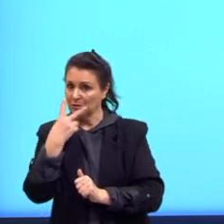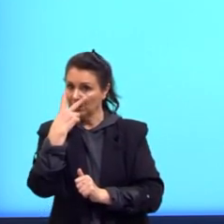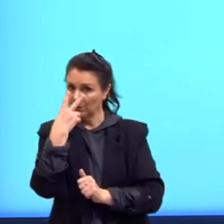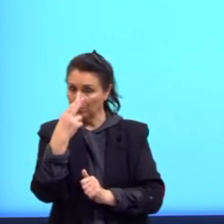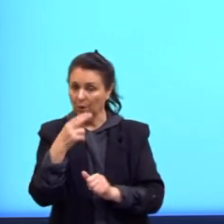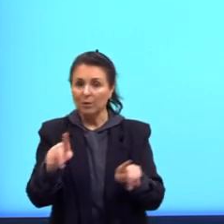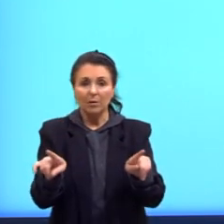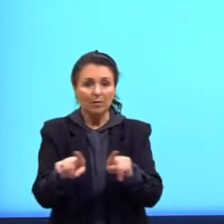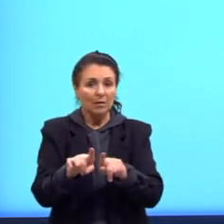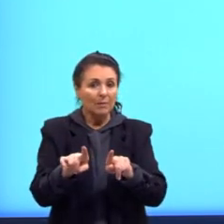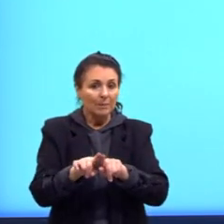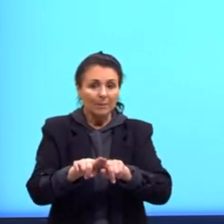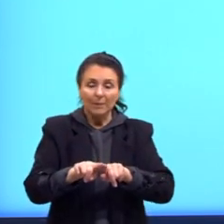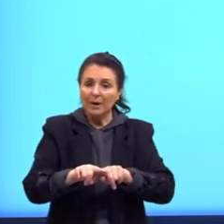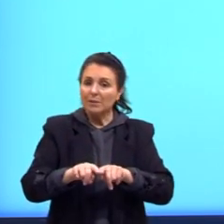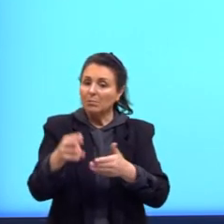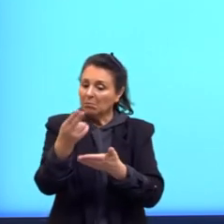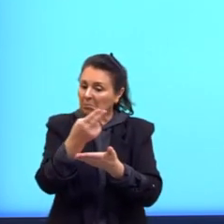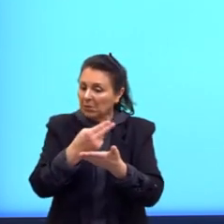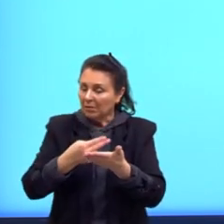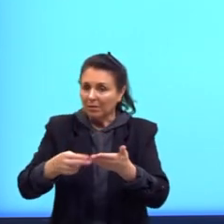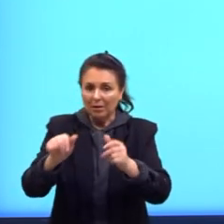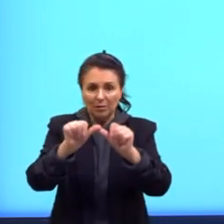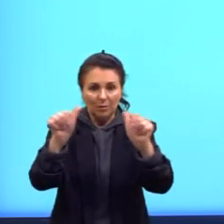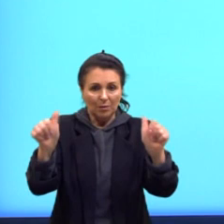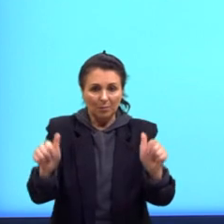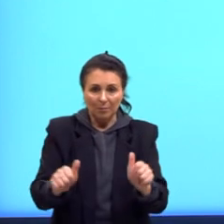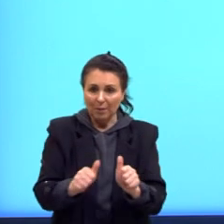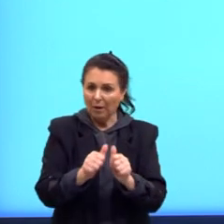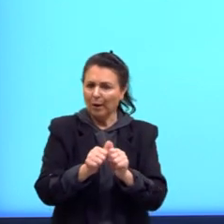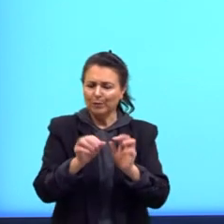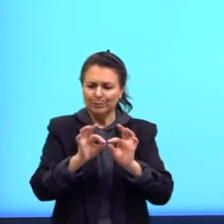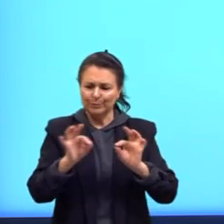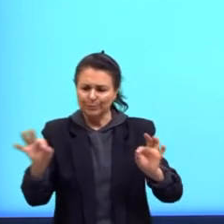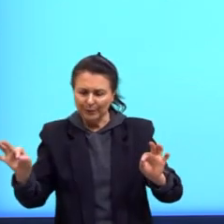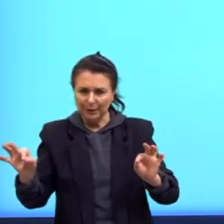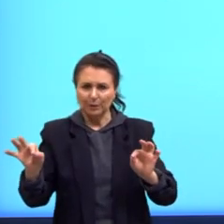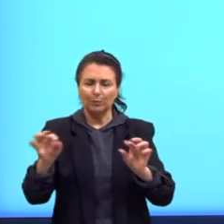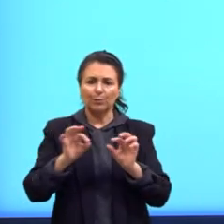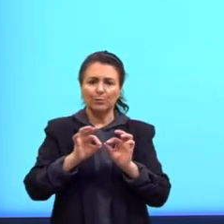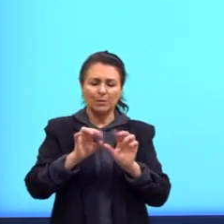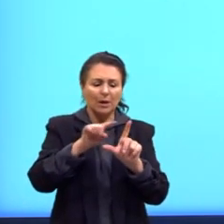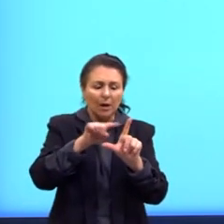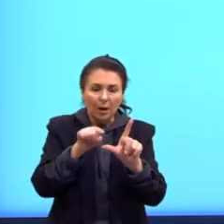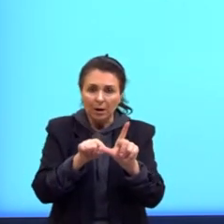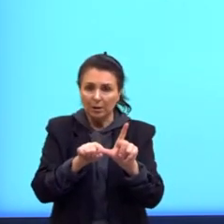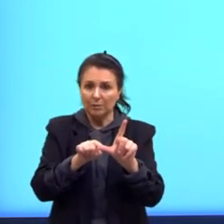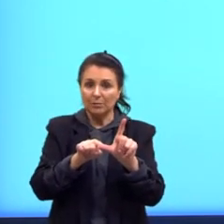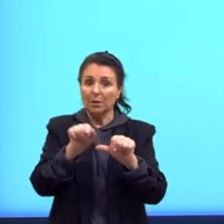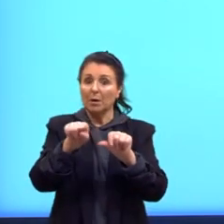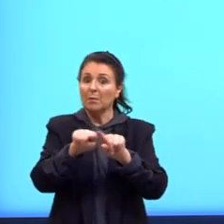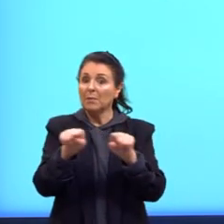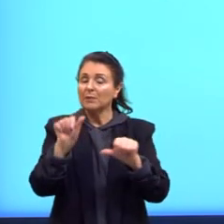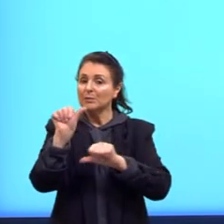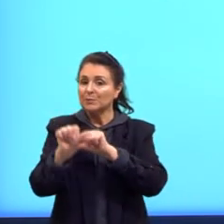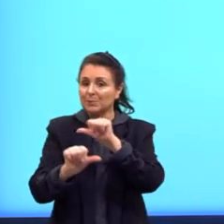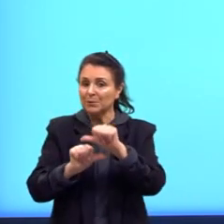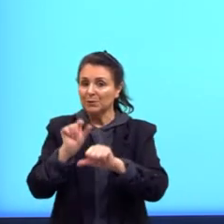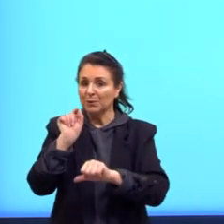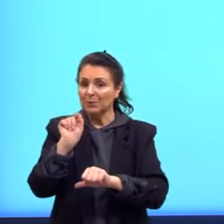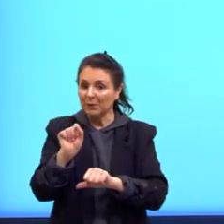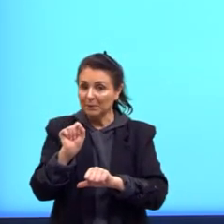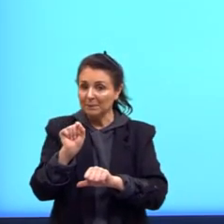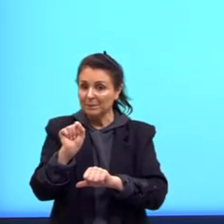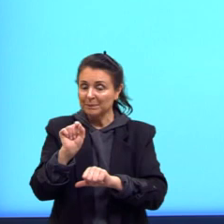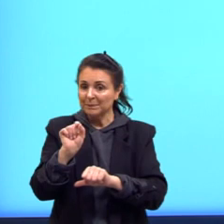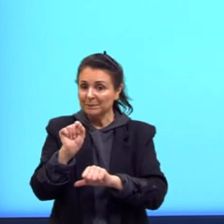a mesma figura mesmas dimensões comprimentos ângulos porém mudamos apenas Então